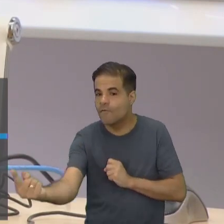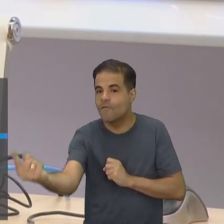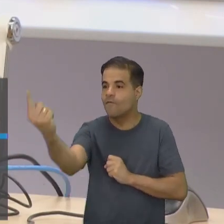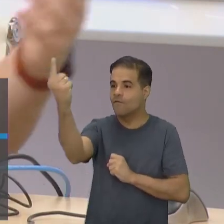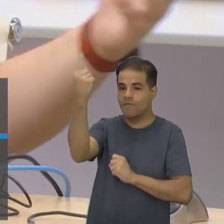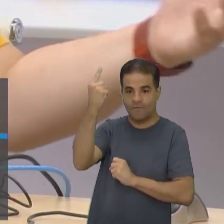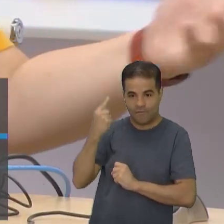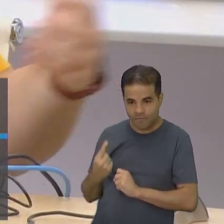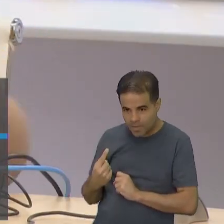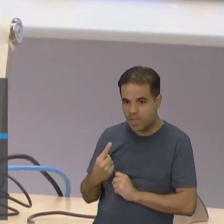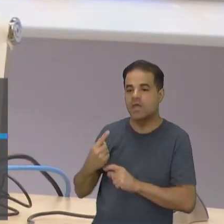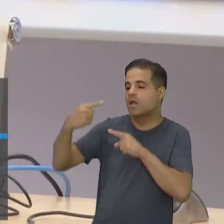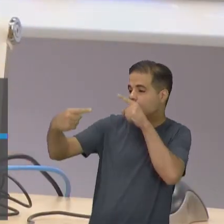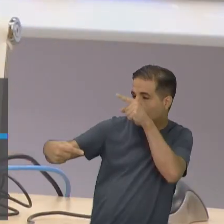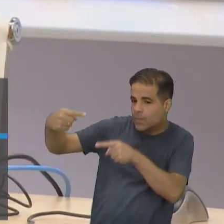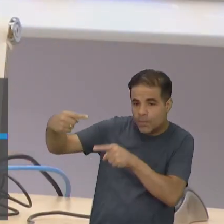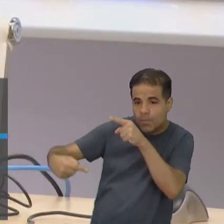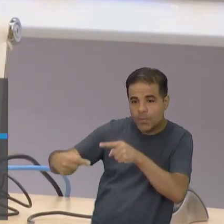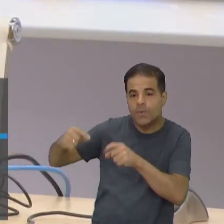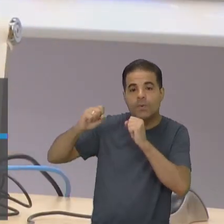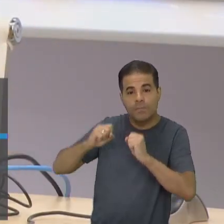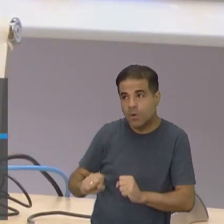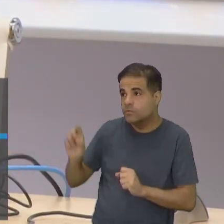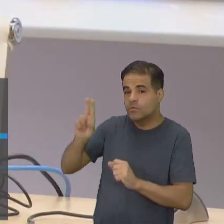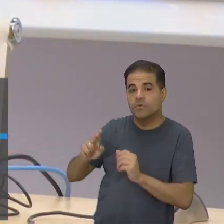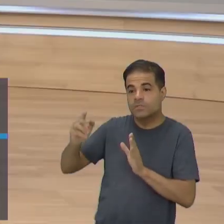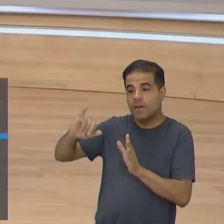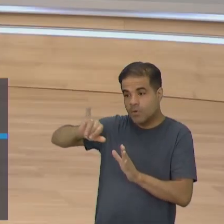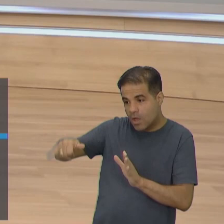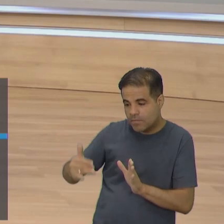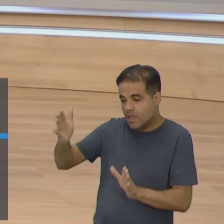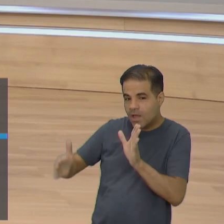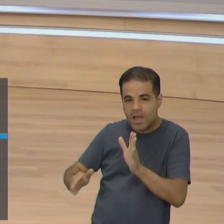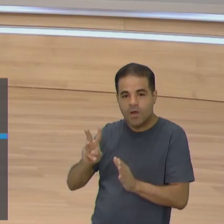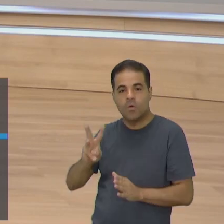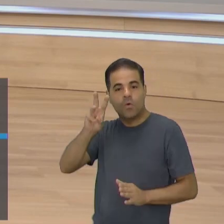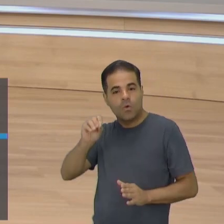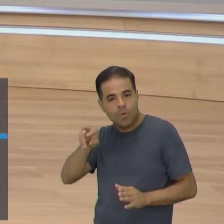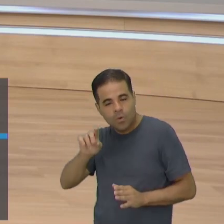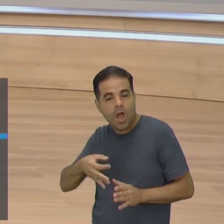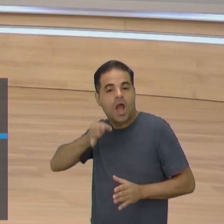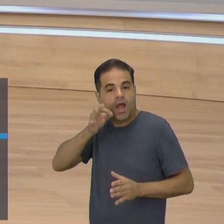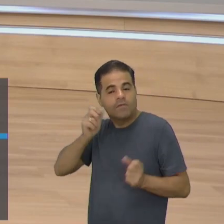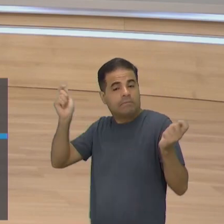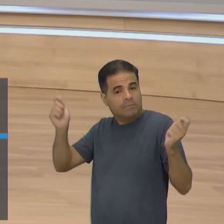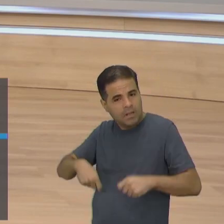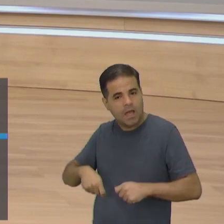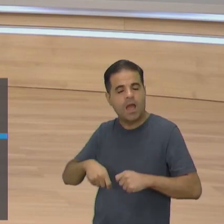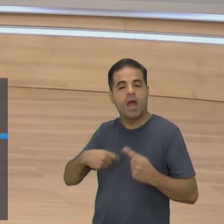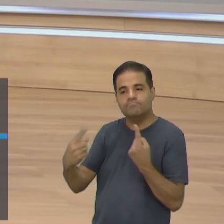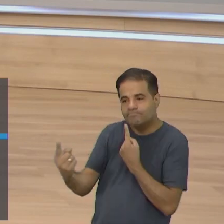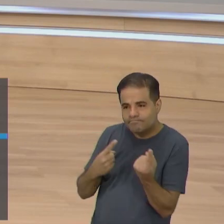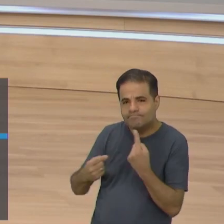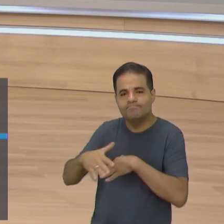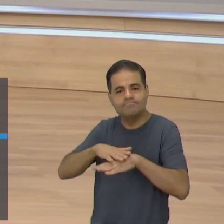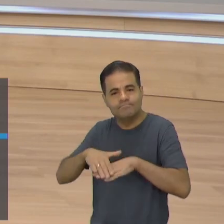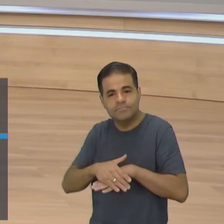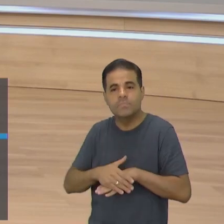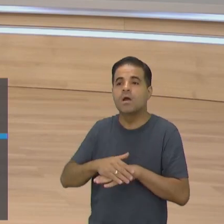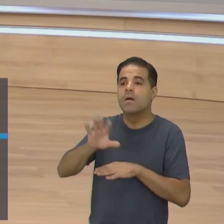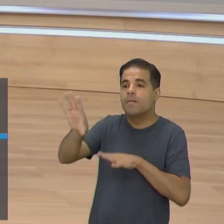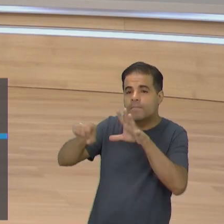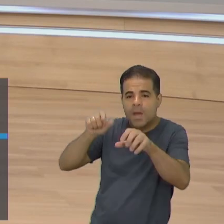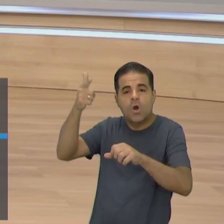e essa discussão pode ser feita através do Word Café. Através de uma rotação por estações. Então, eu posso trazer outras